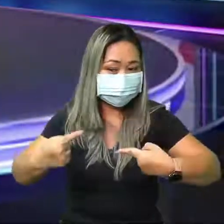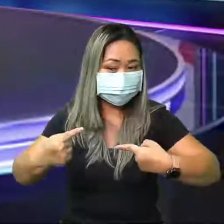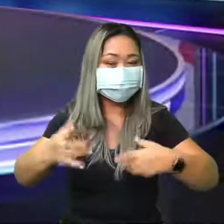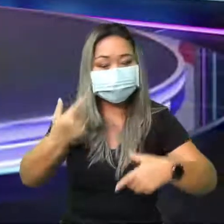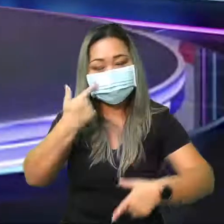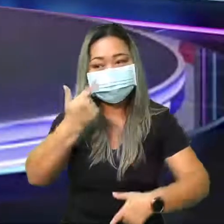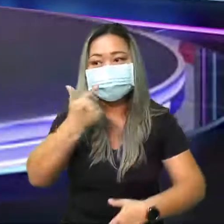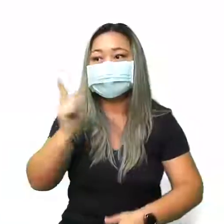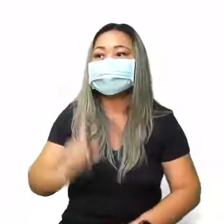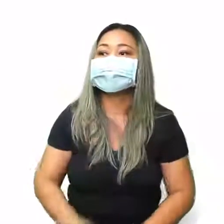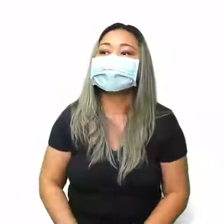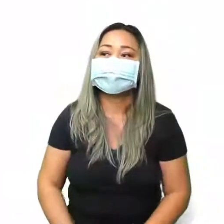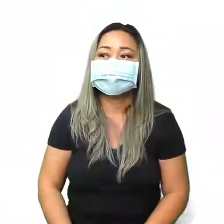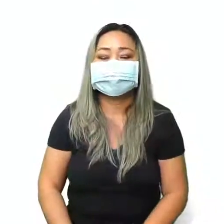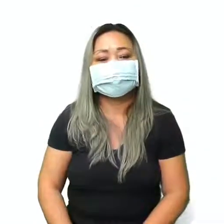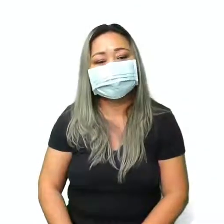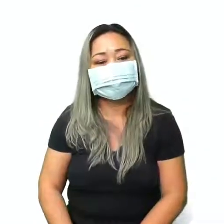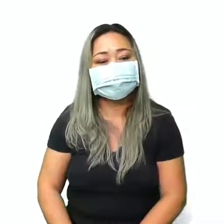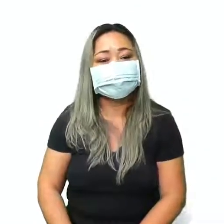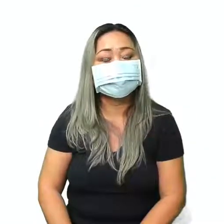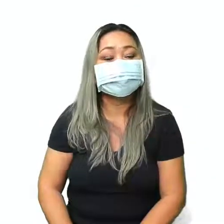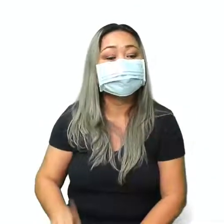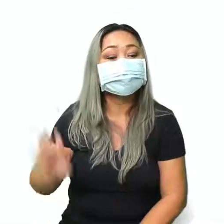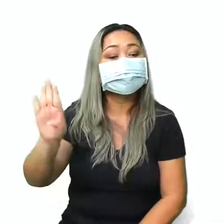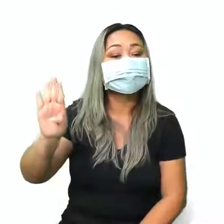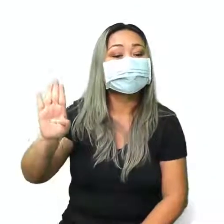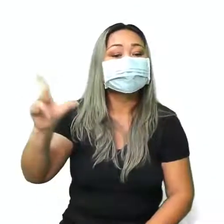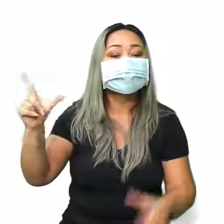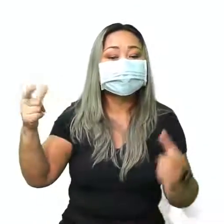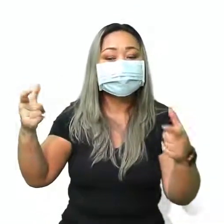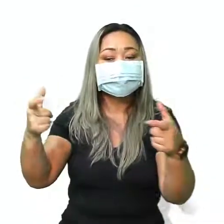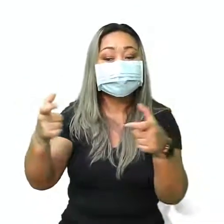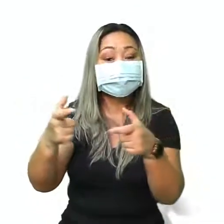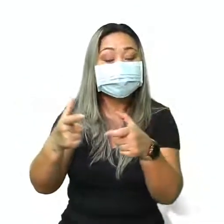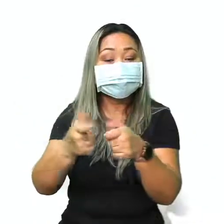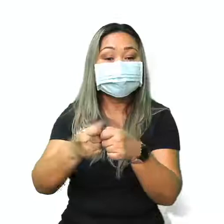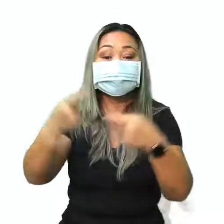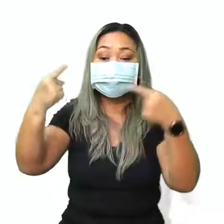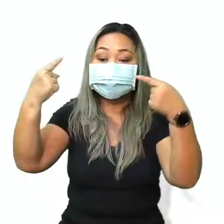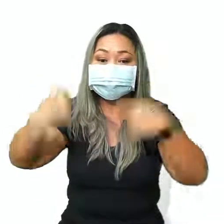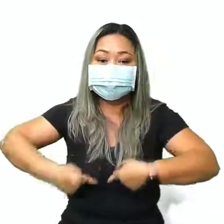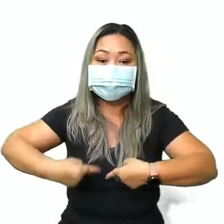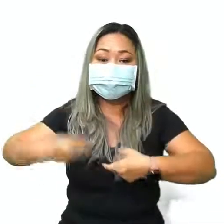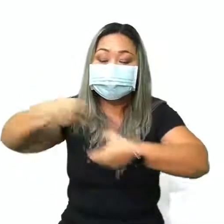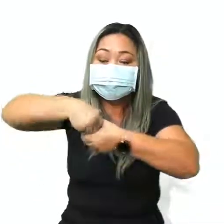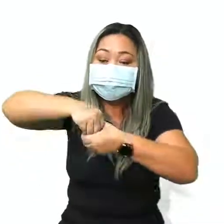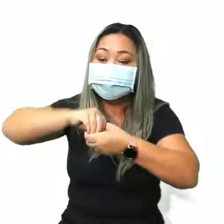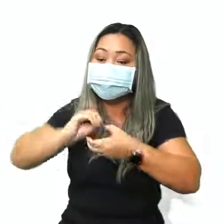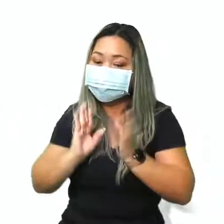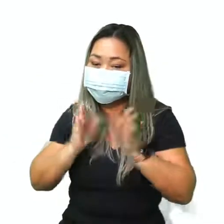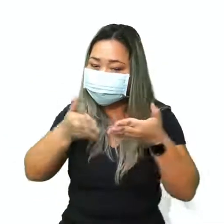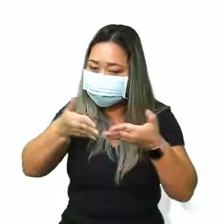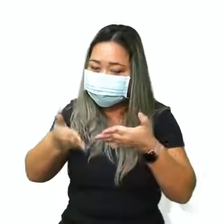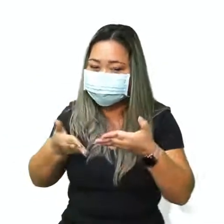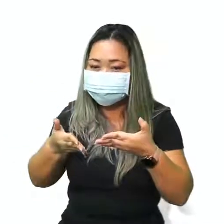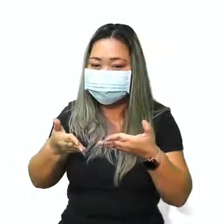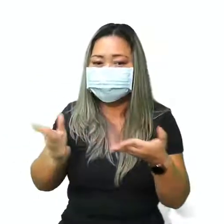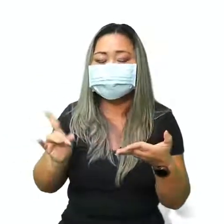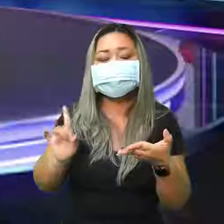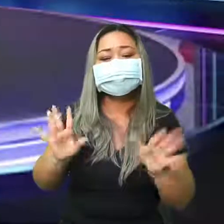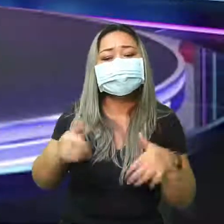competição. Vamos lá para a questão. Olha lá, letra B, diminuição da competição intraespecífica. Presta atenção